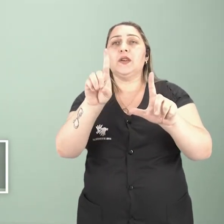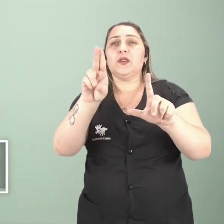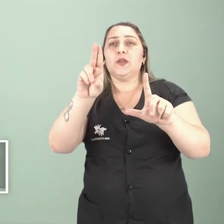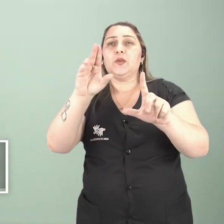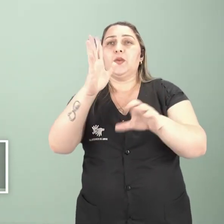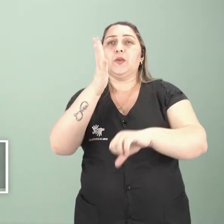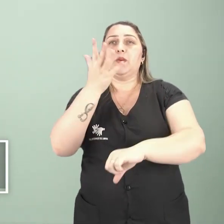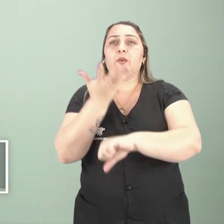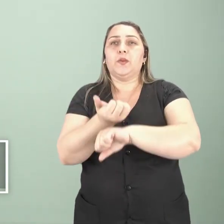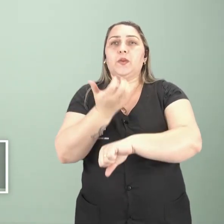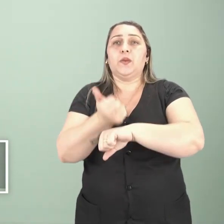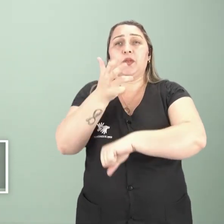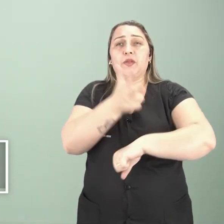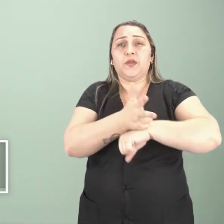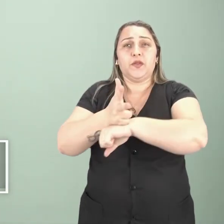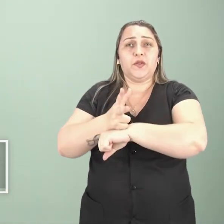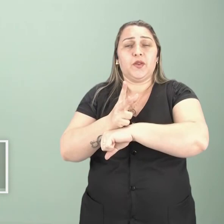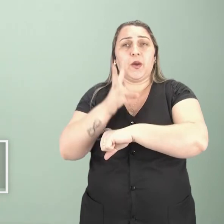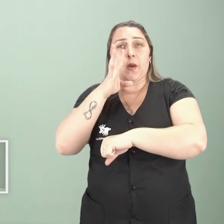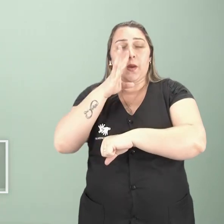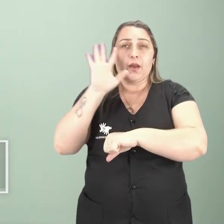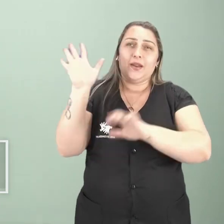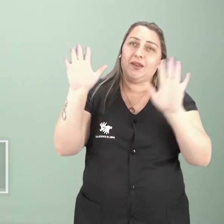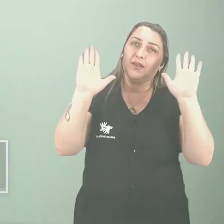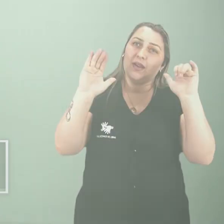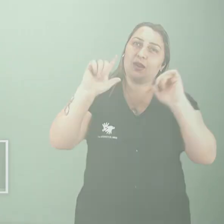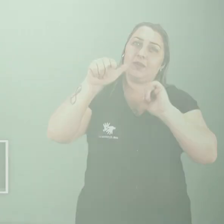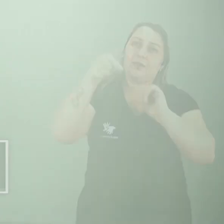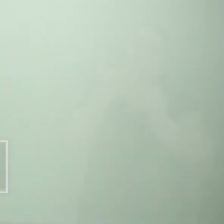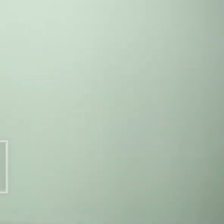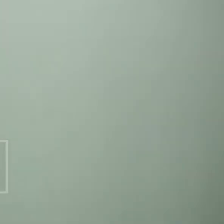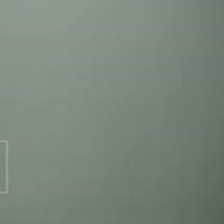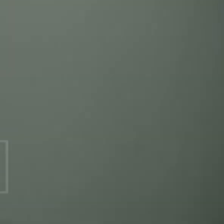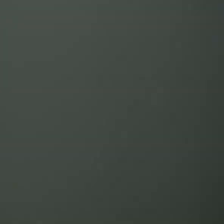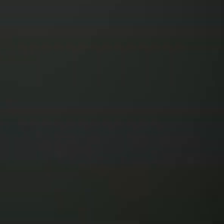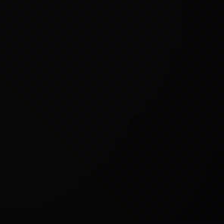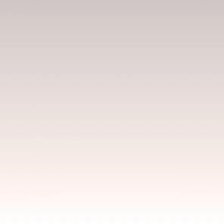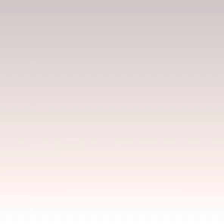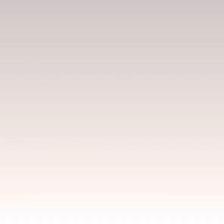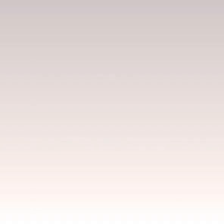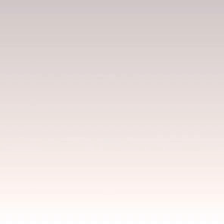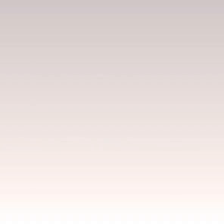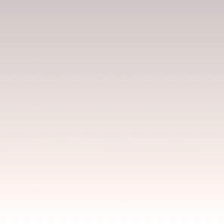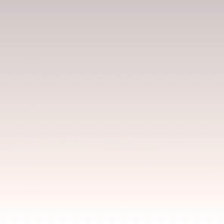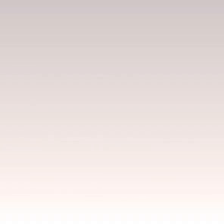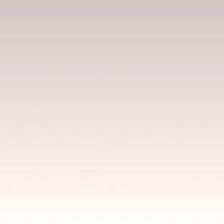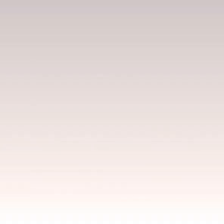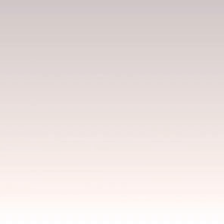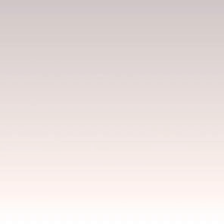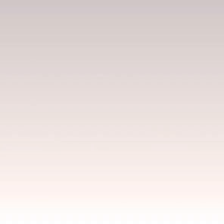assista quantas vezes você quiser. Tchau, gente, até a próxima!